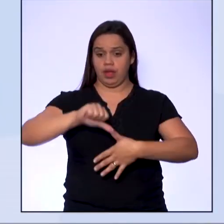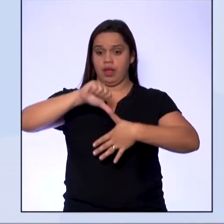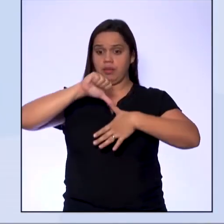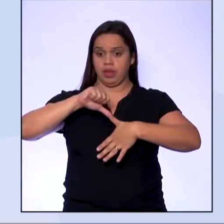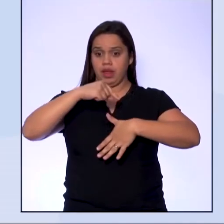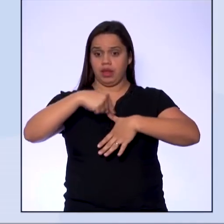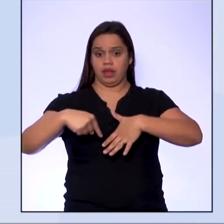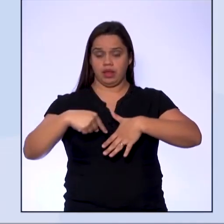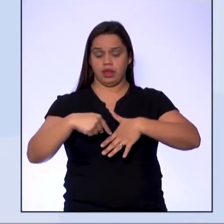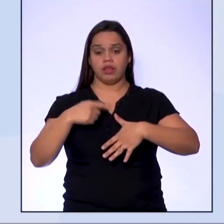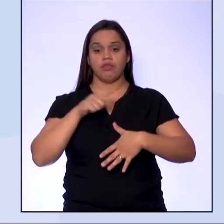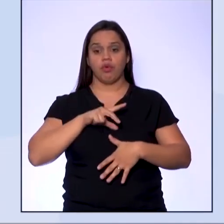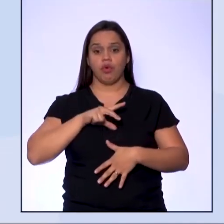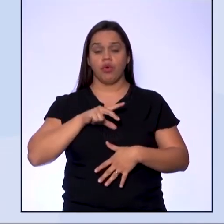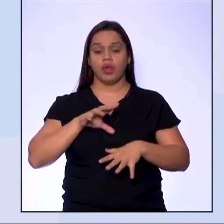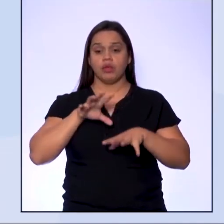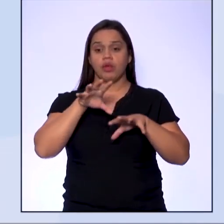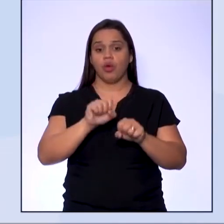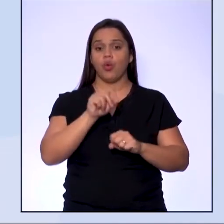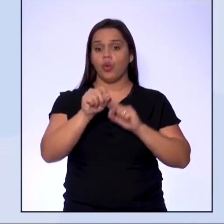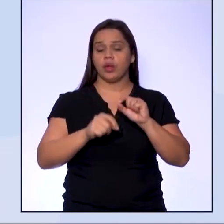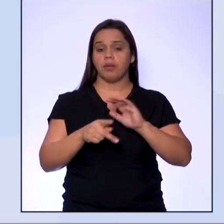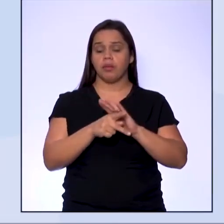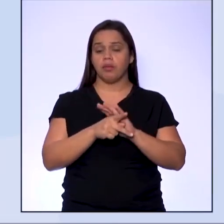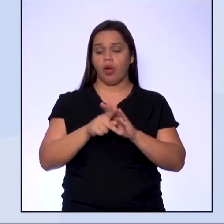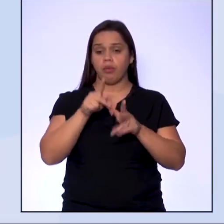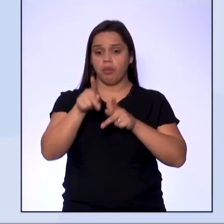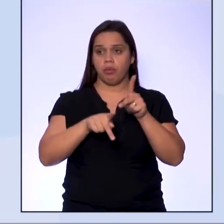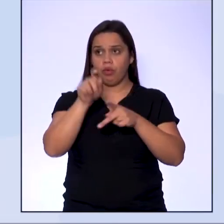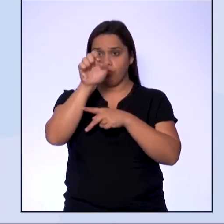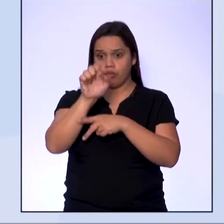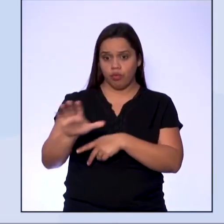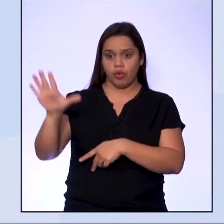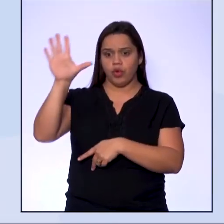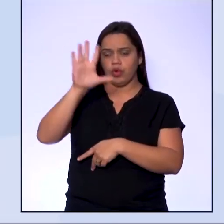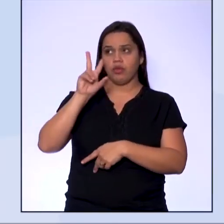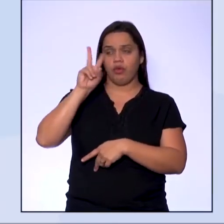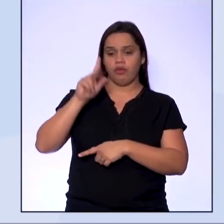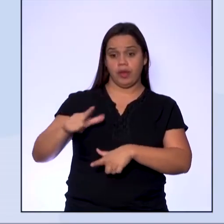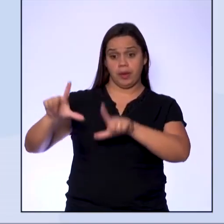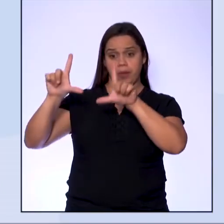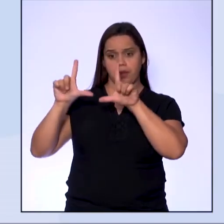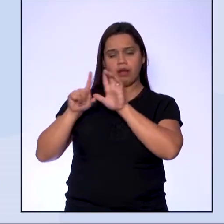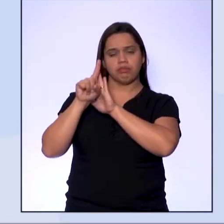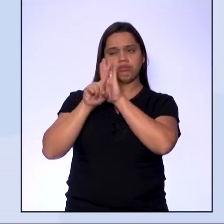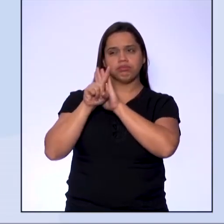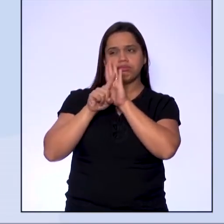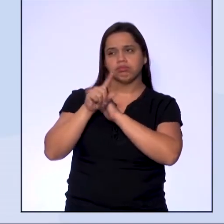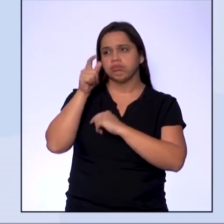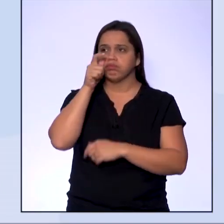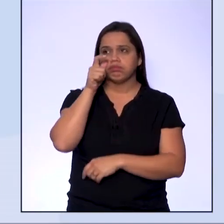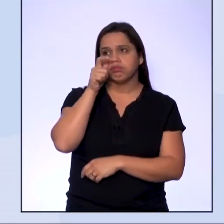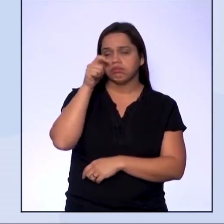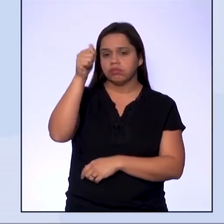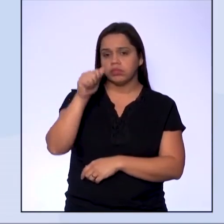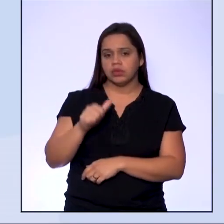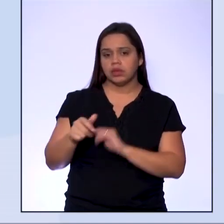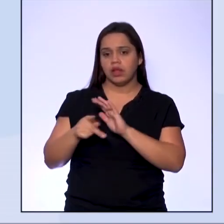Então, na realidade, o que nós vamos pedir para vocês aí? Para fazer uma análise da escultura feita aí por